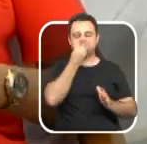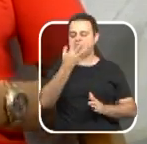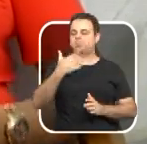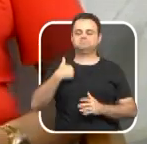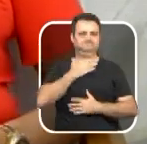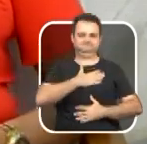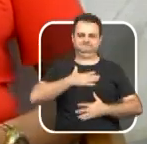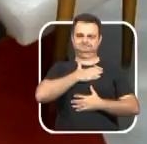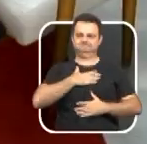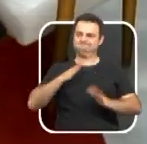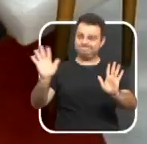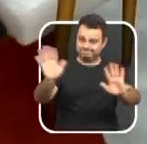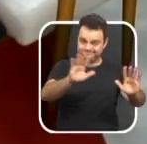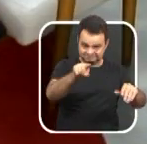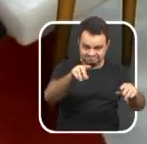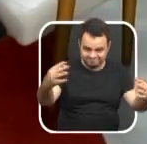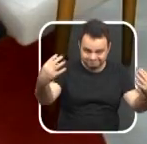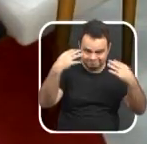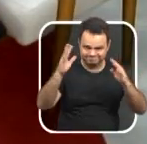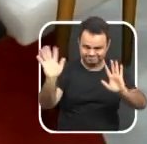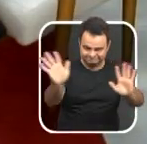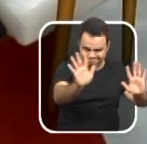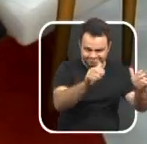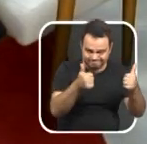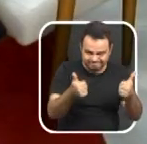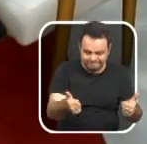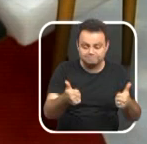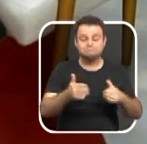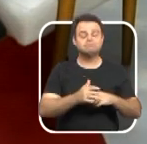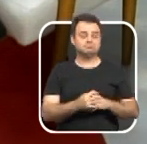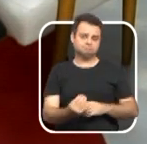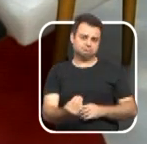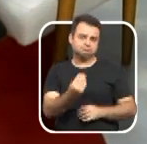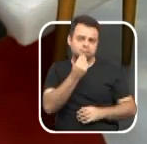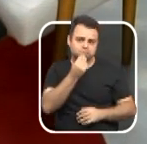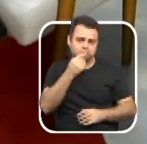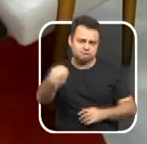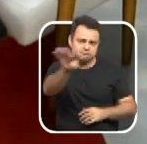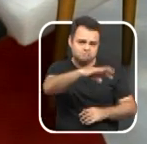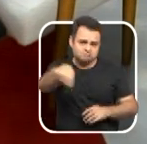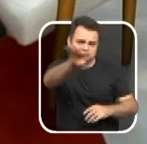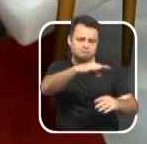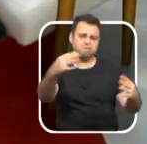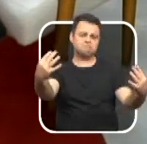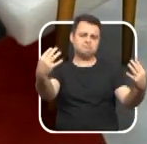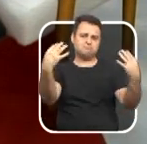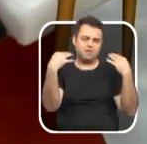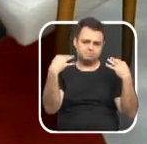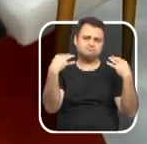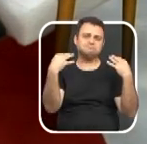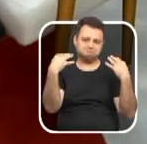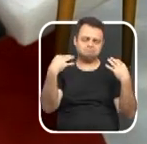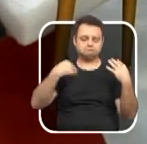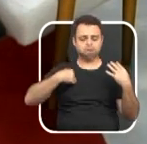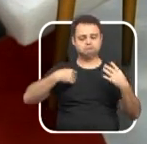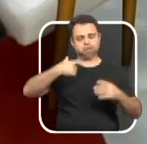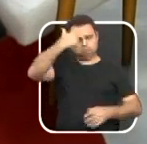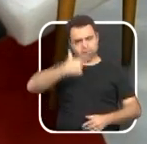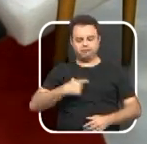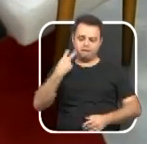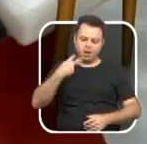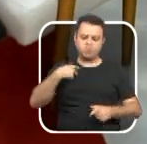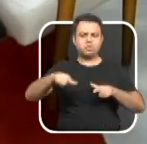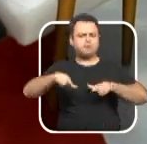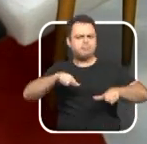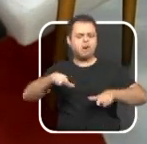conhecer o nosso trabalho enquanto vereador, vereadora, e saber o que nós estamos produzindo para a nossa querida Rio Preto. E